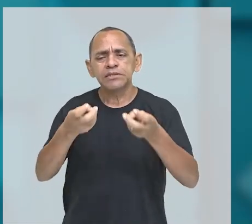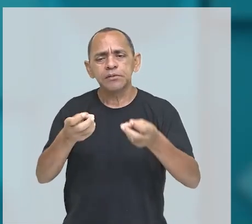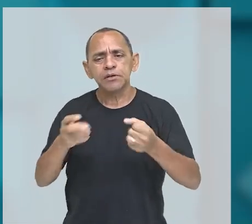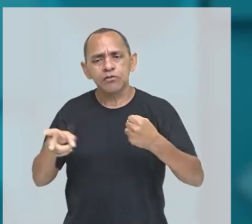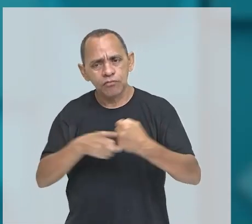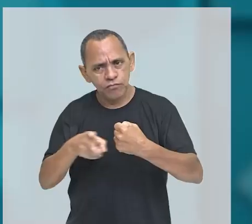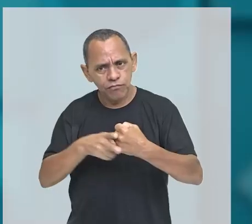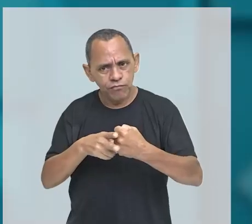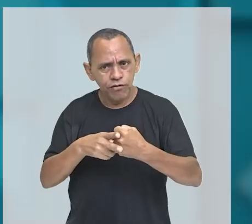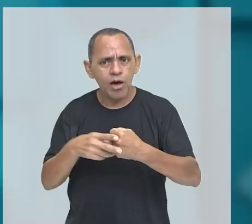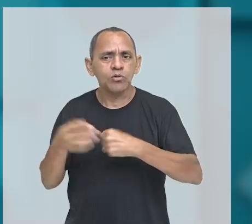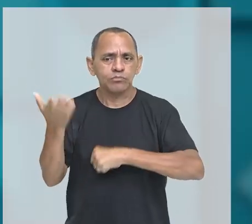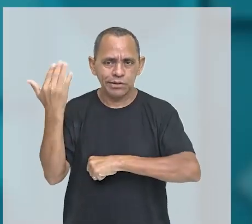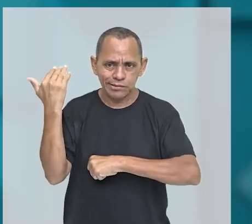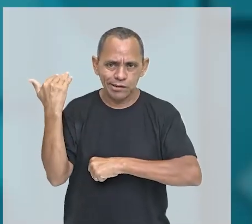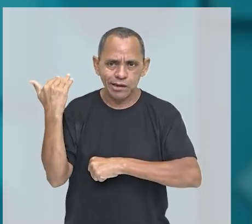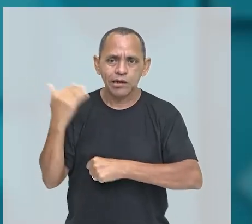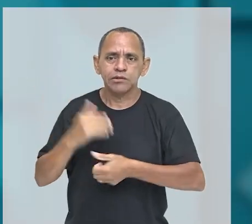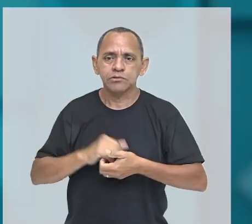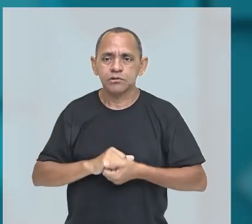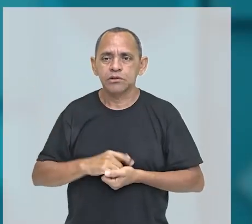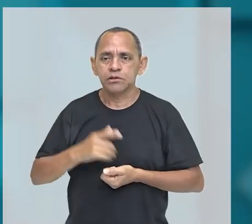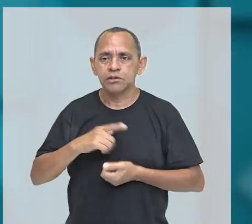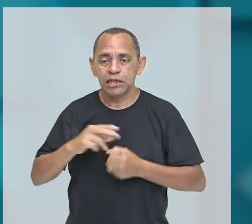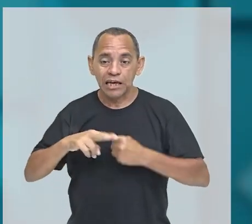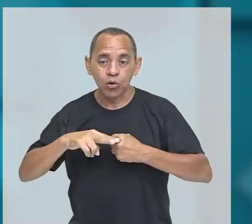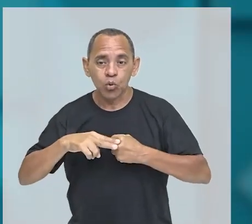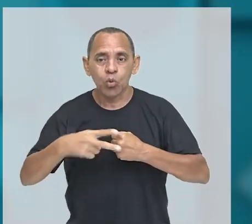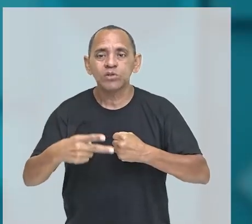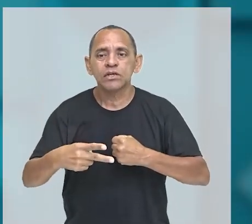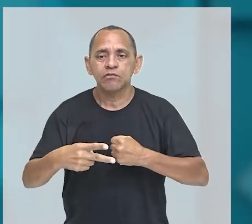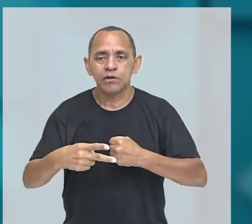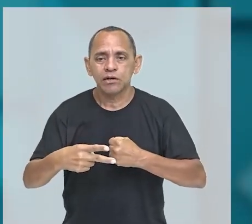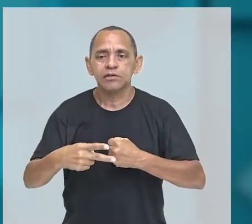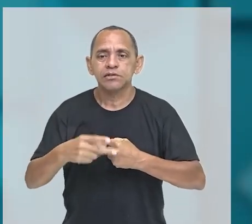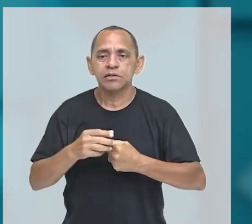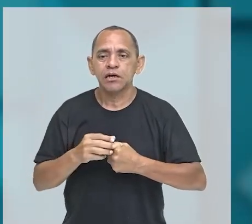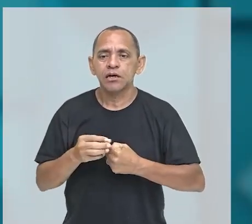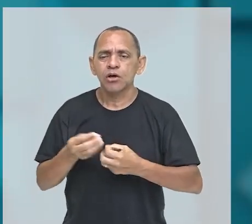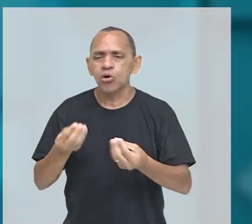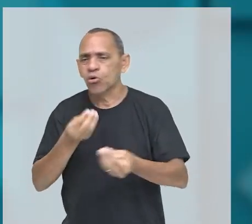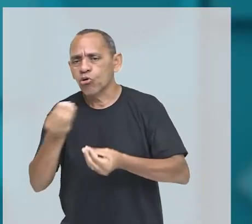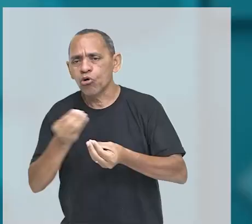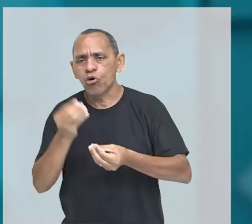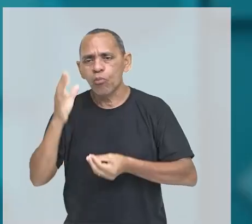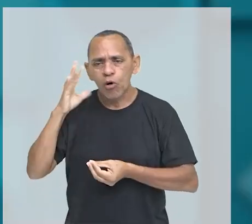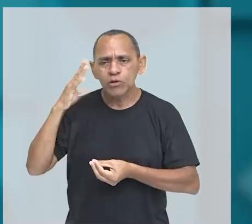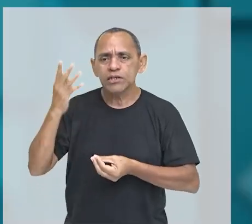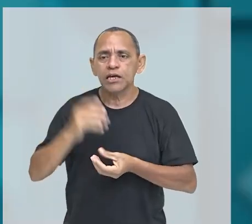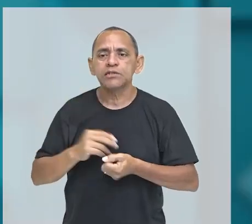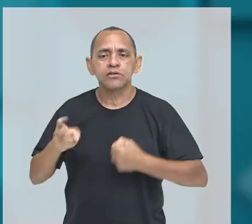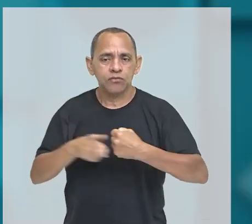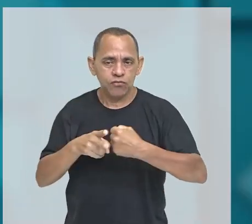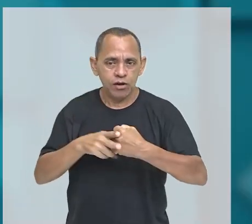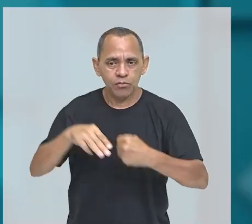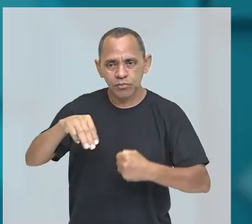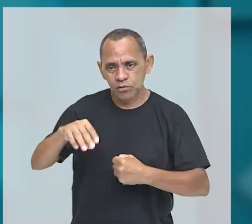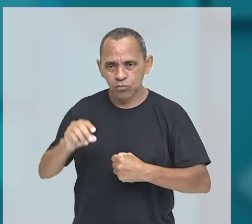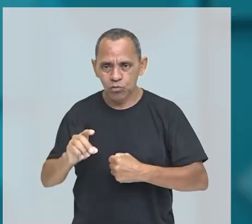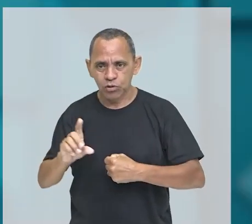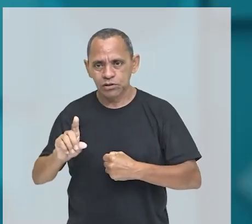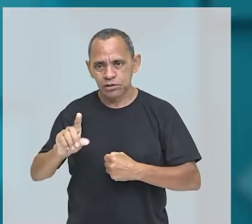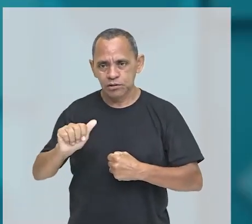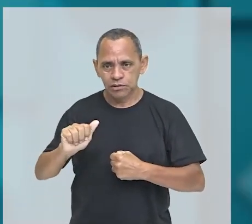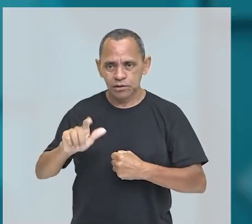que é condicional, vai estar no passado, e a consequência vai contar sempre com um verbo modal e